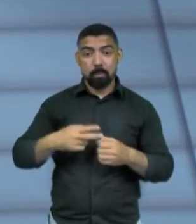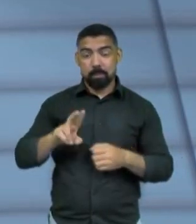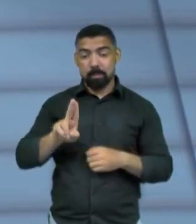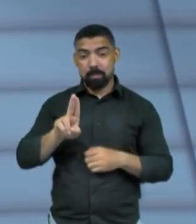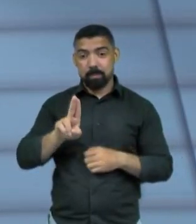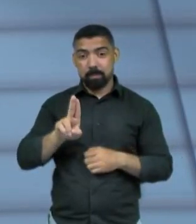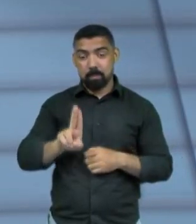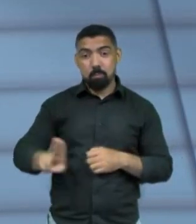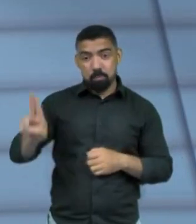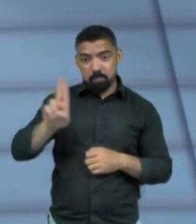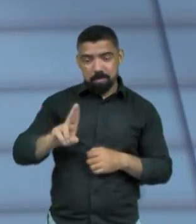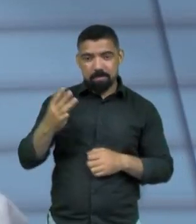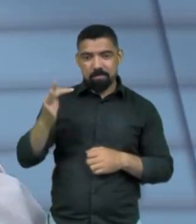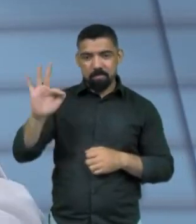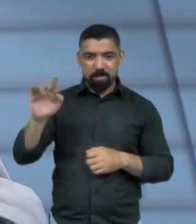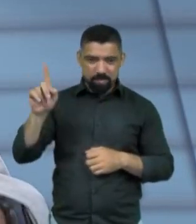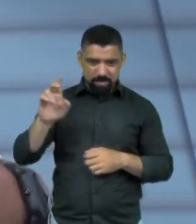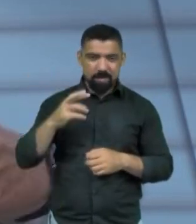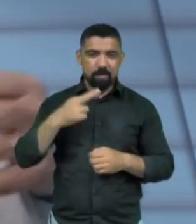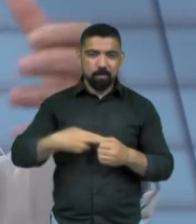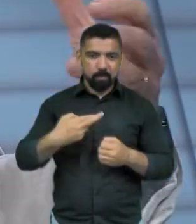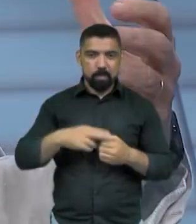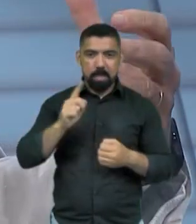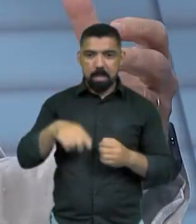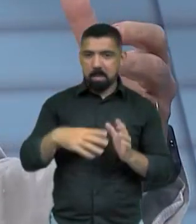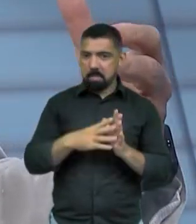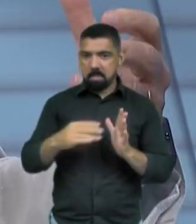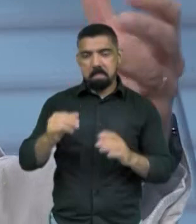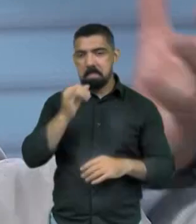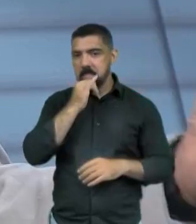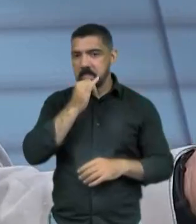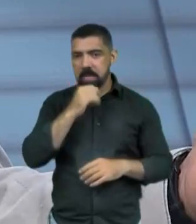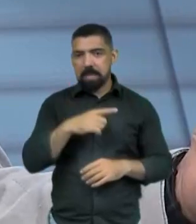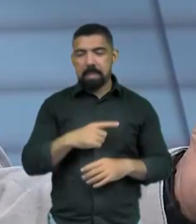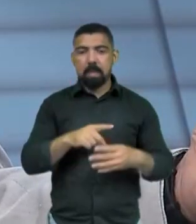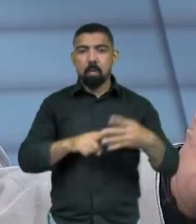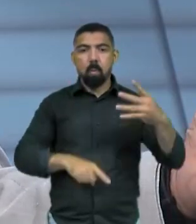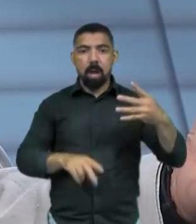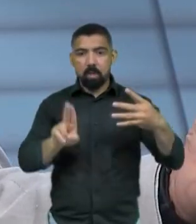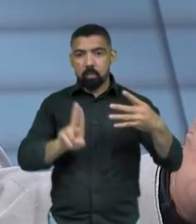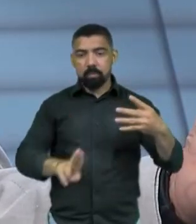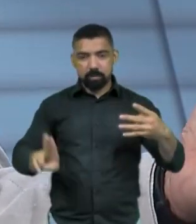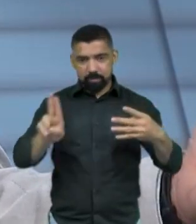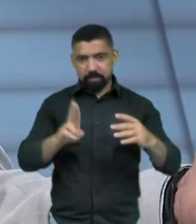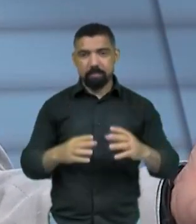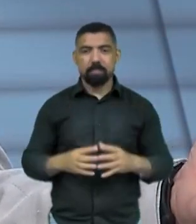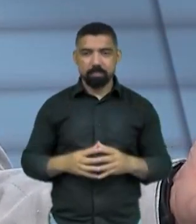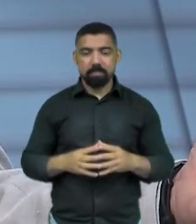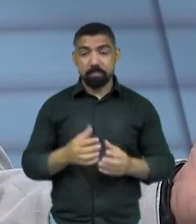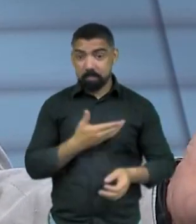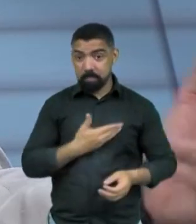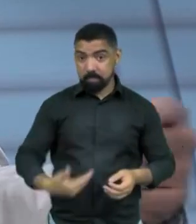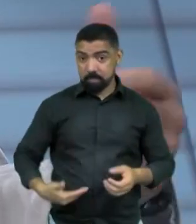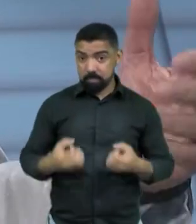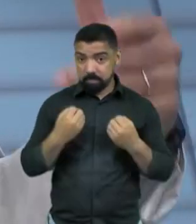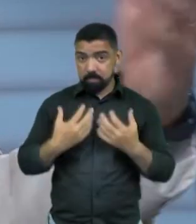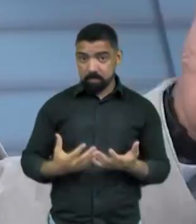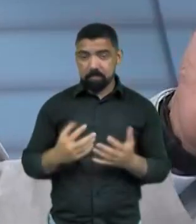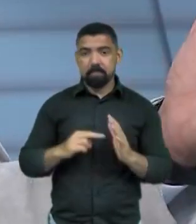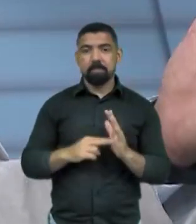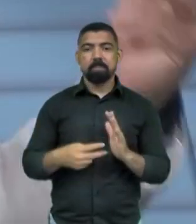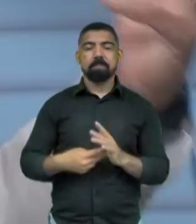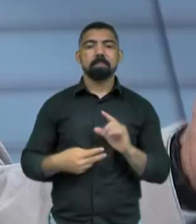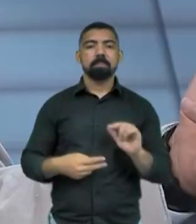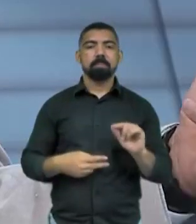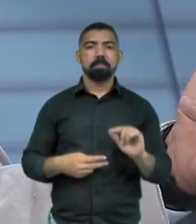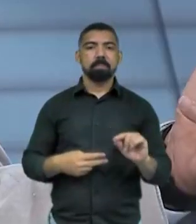um exemplo, né? Nós temos aí 4 universidades públicas, né? Quer dizer, que na verdade,